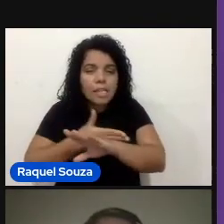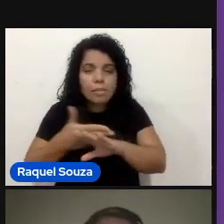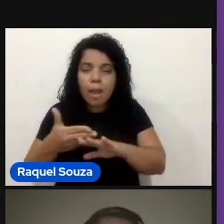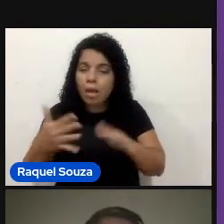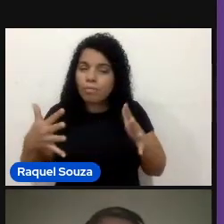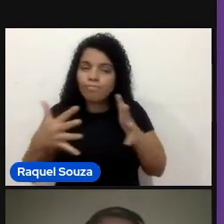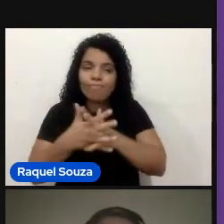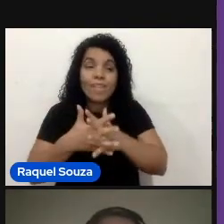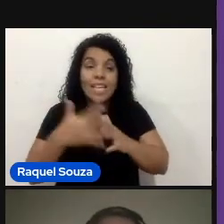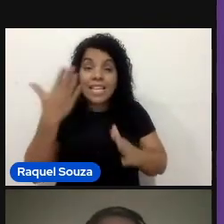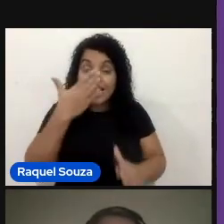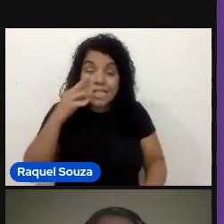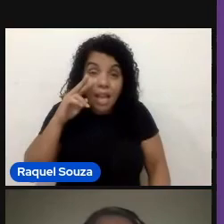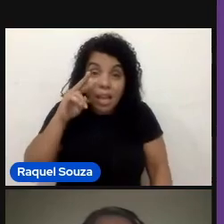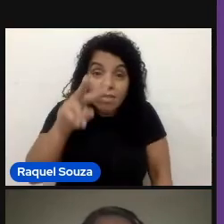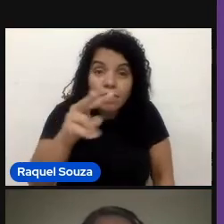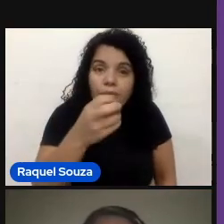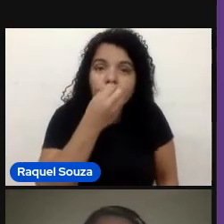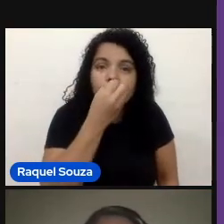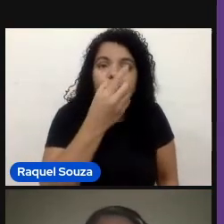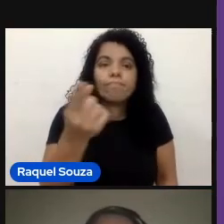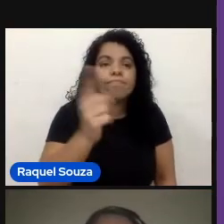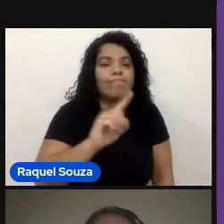achando legal. Então, está reclamando.